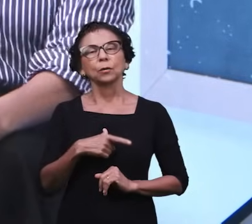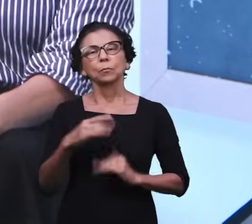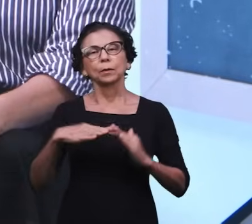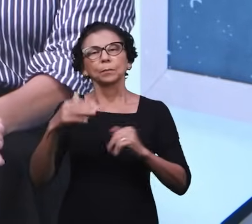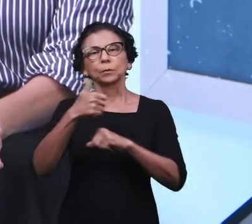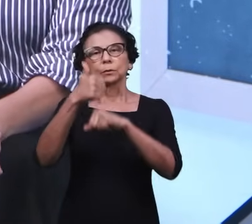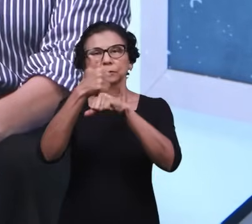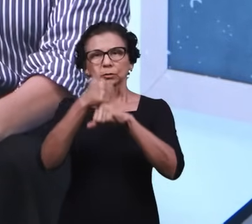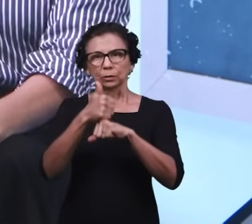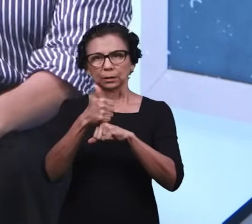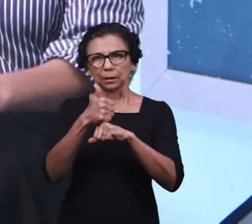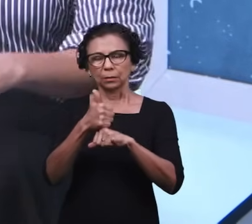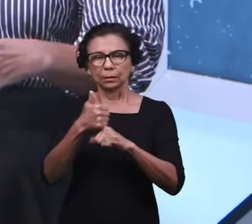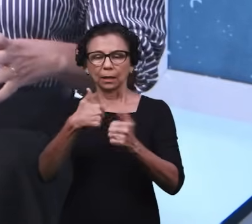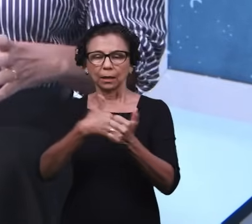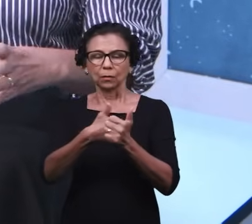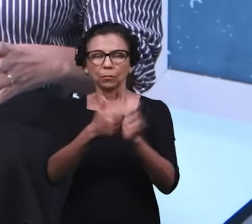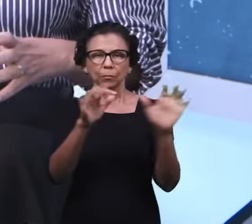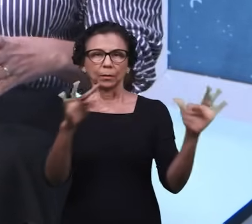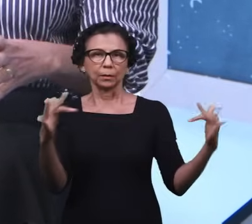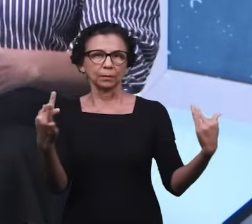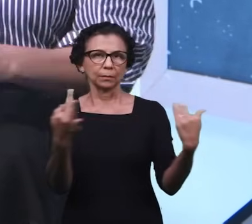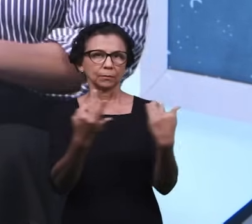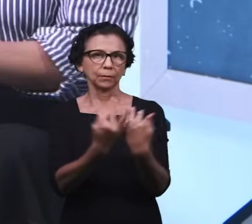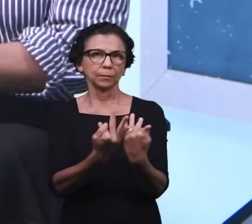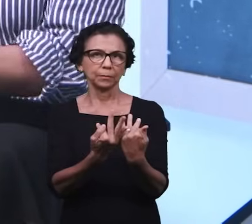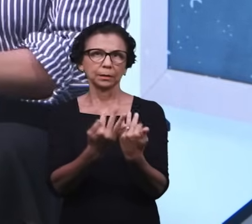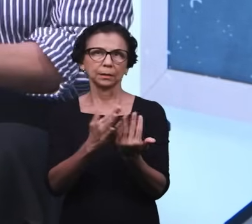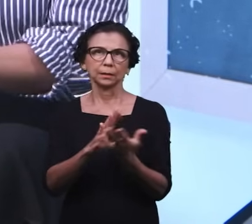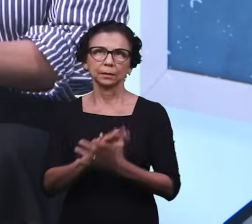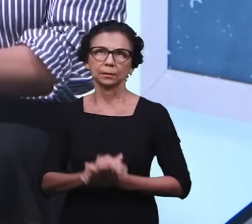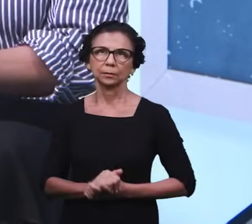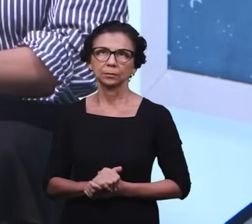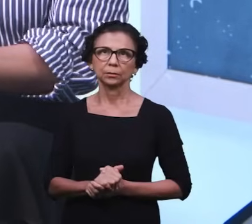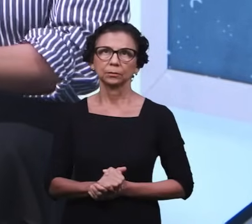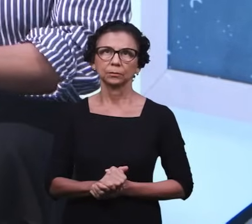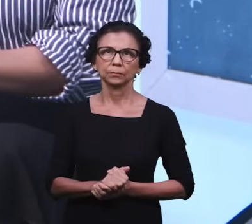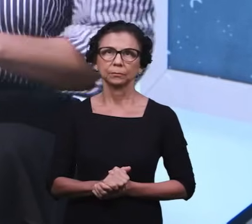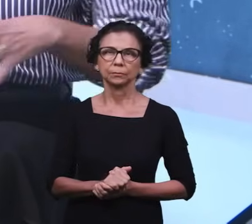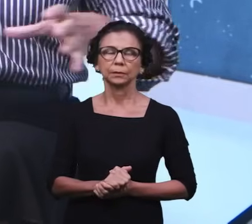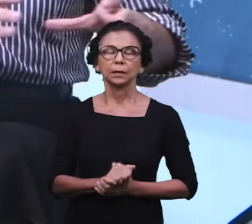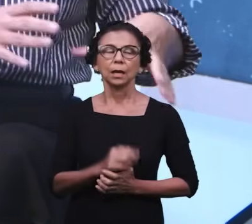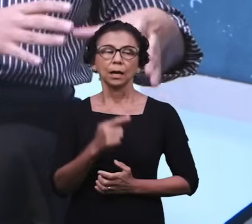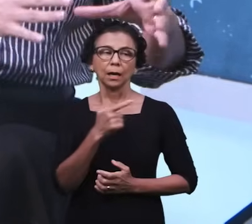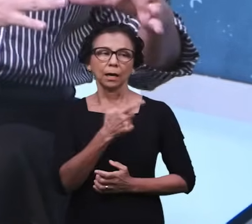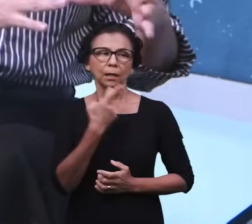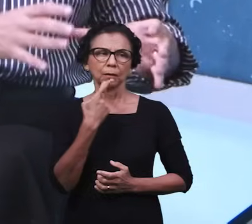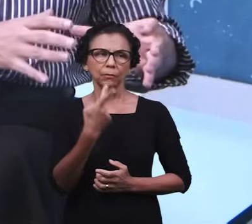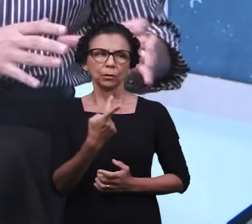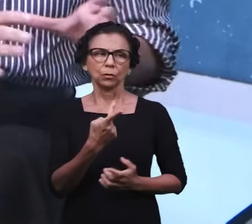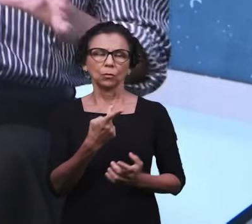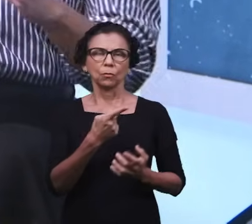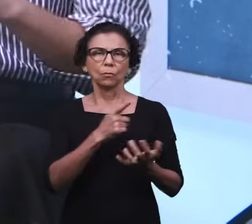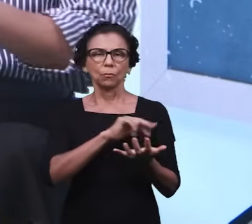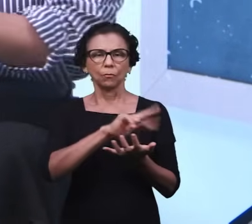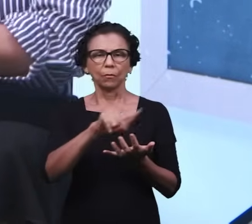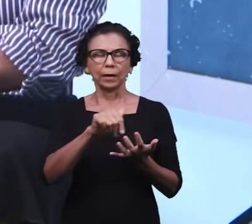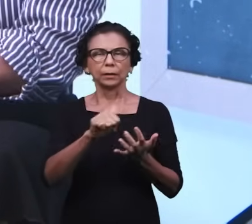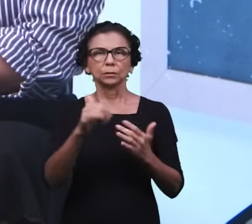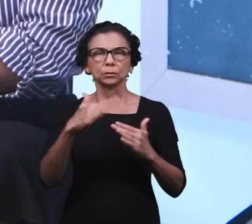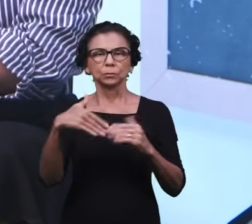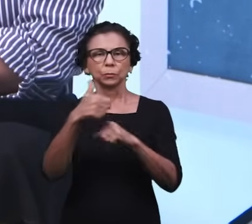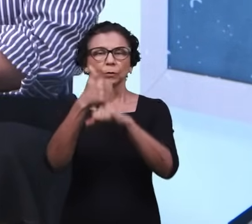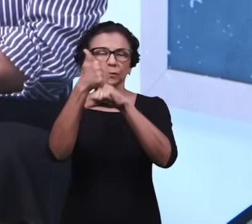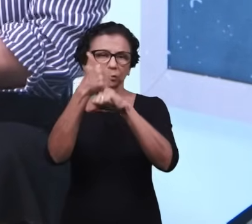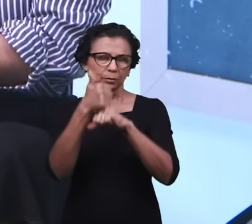rotina da família. Uhum. Porque não adianta, você viu quantos profissionais ela citou, Aí você imagina essa mãe levando